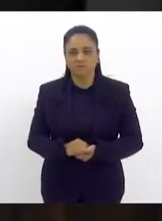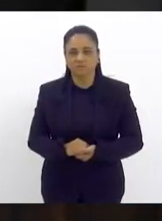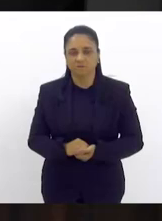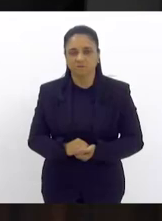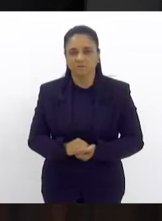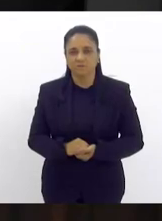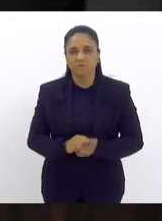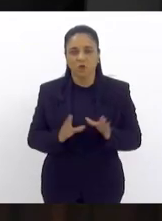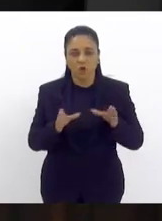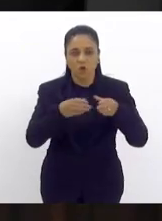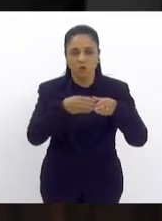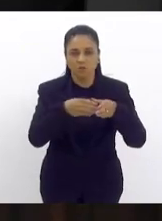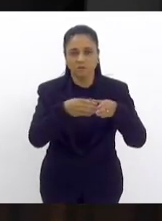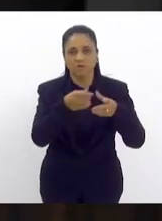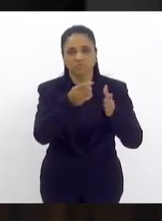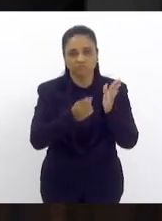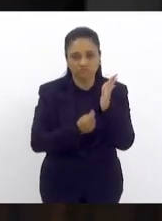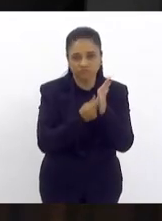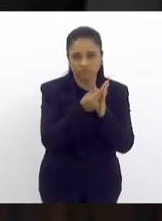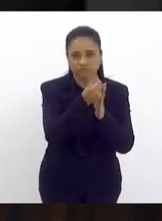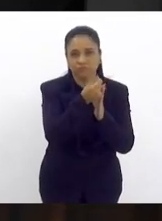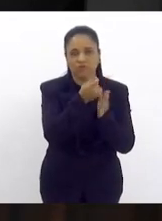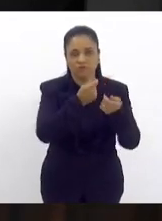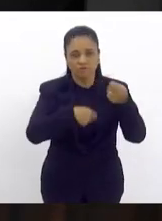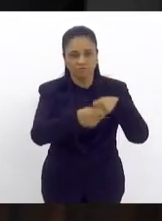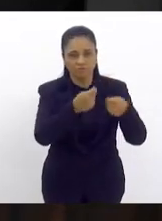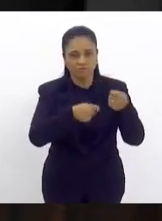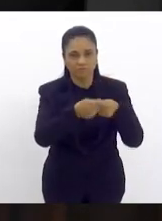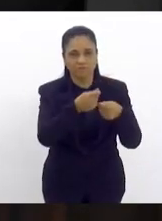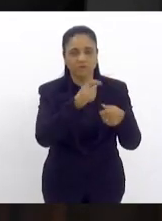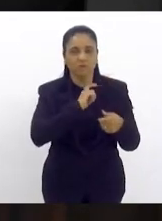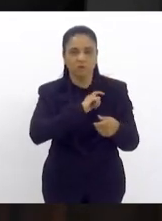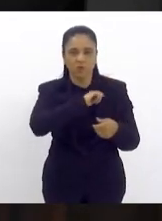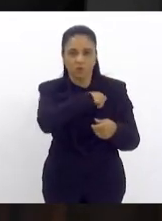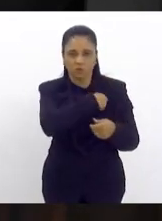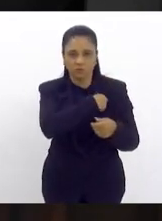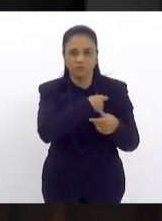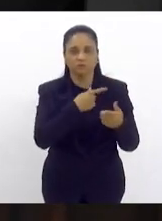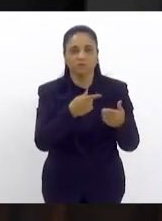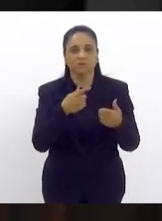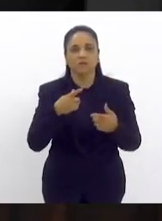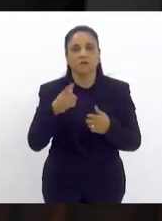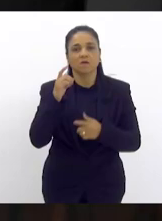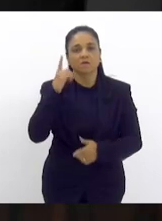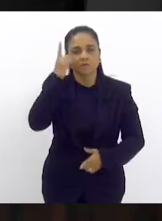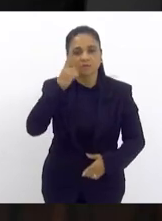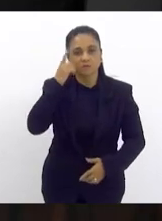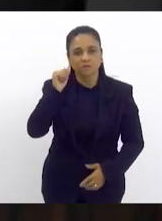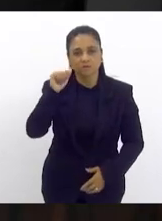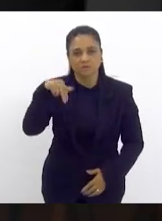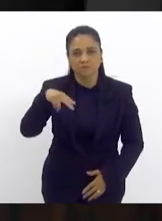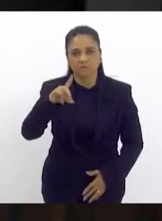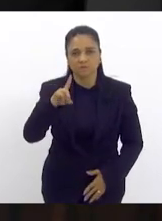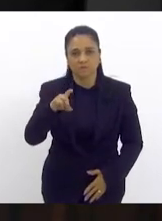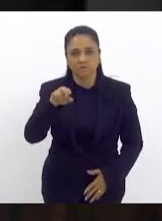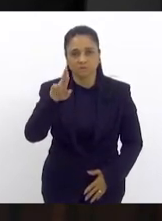pela condição de orçamento Finanças fiscalização financeira e controle Deputado André Correia